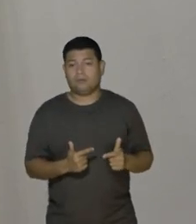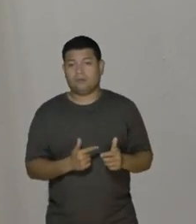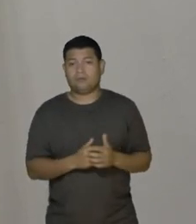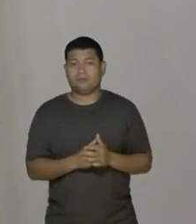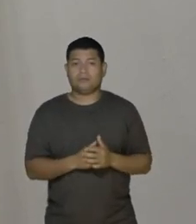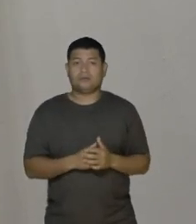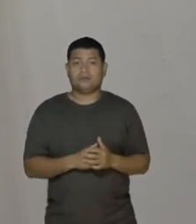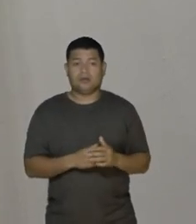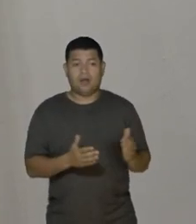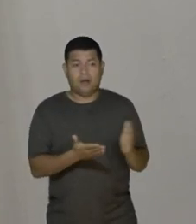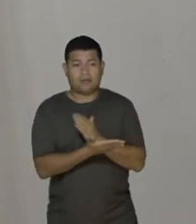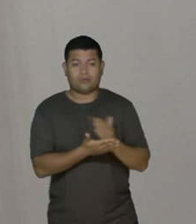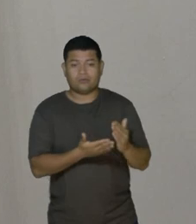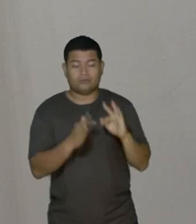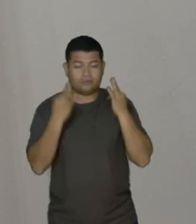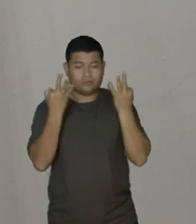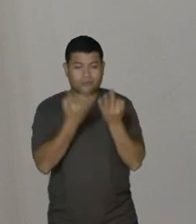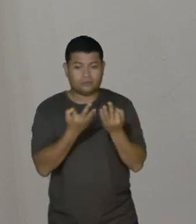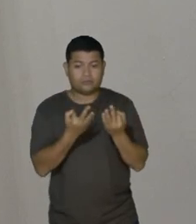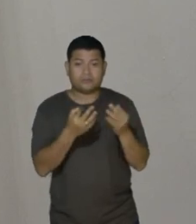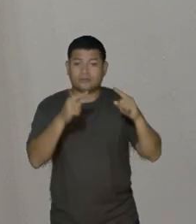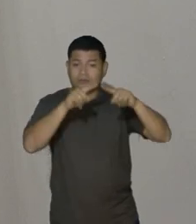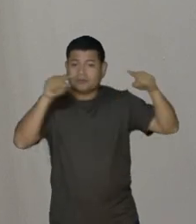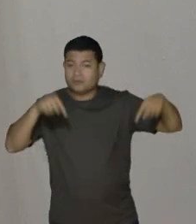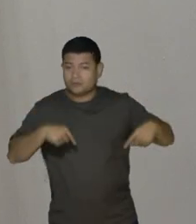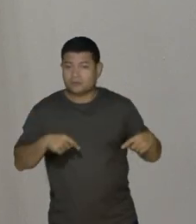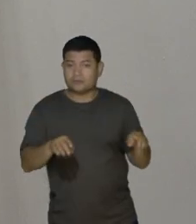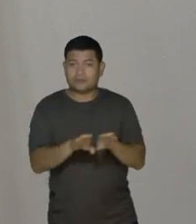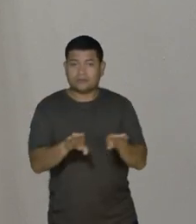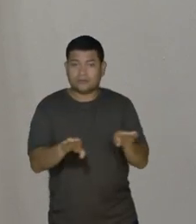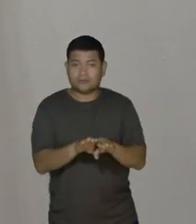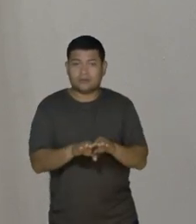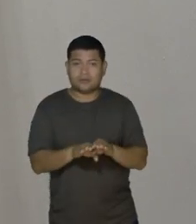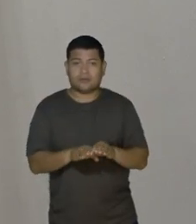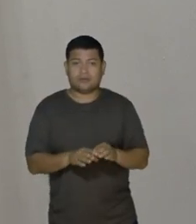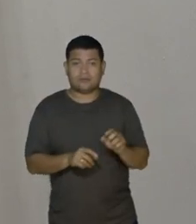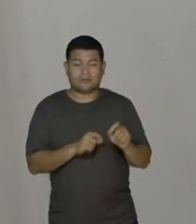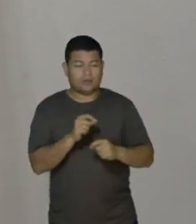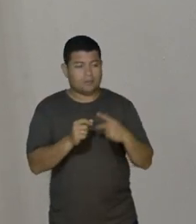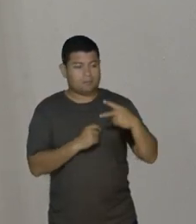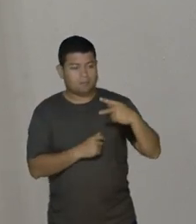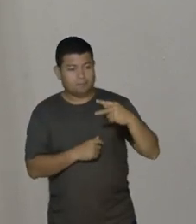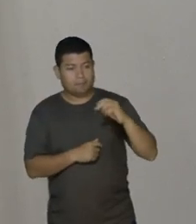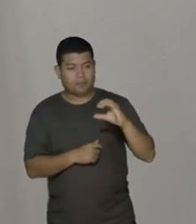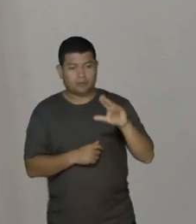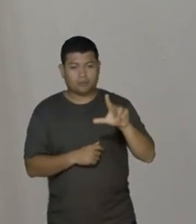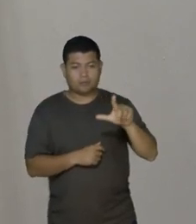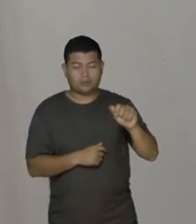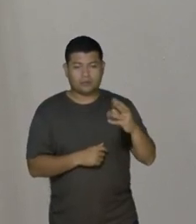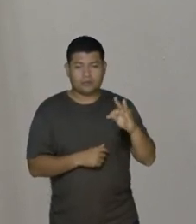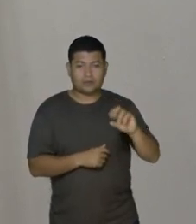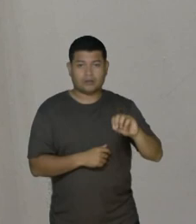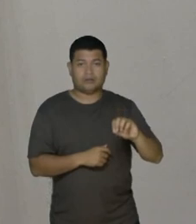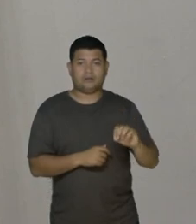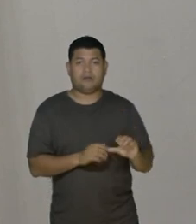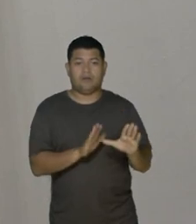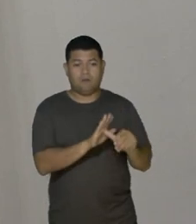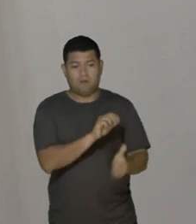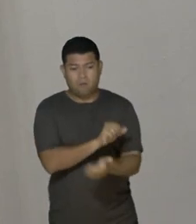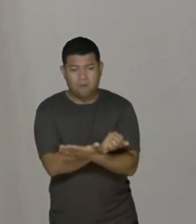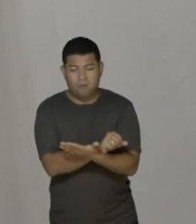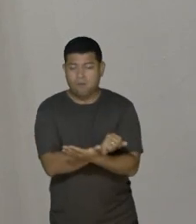de prefeito e servidores, dos crimes de peculato, fraude, licitação, corrupção, lavagem de